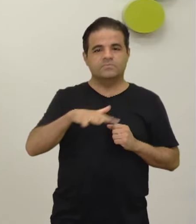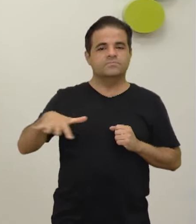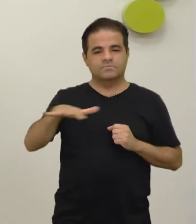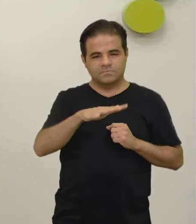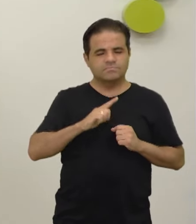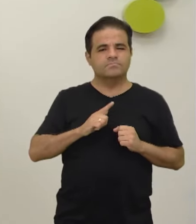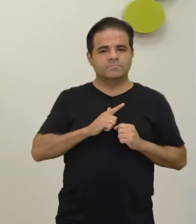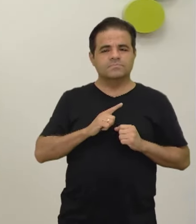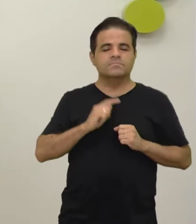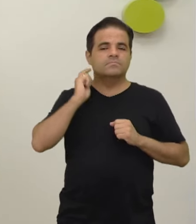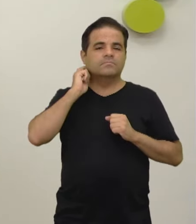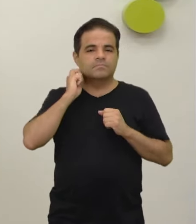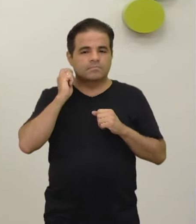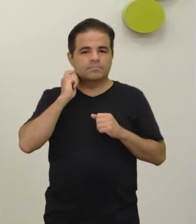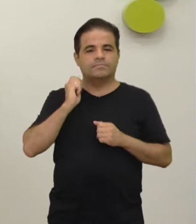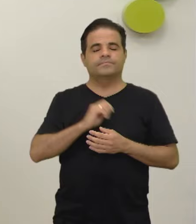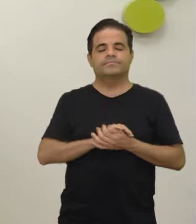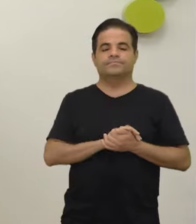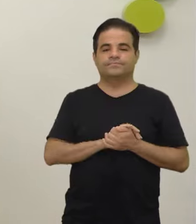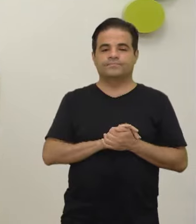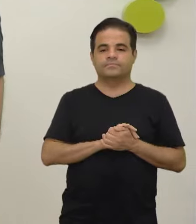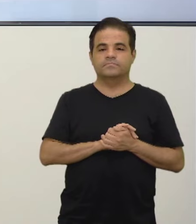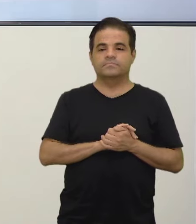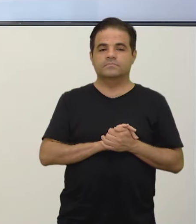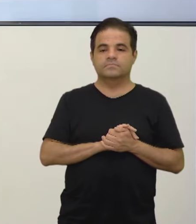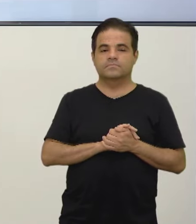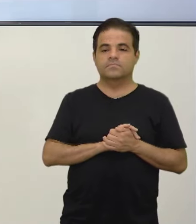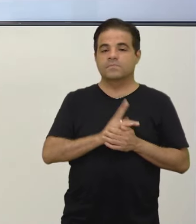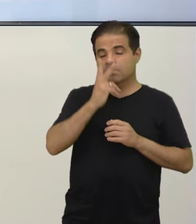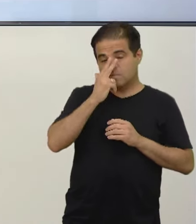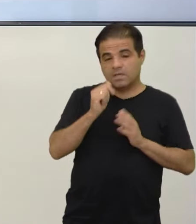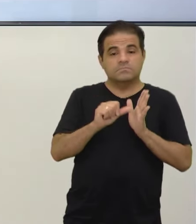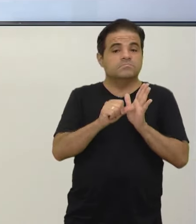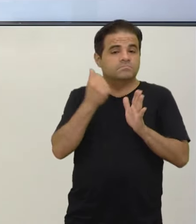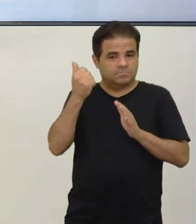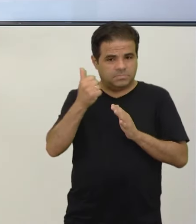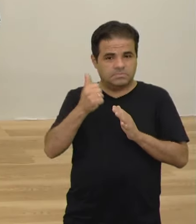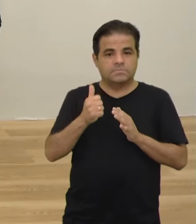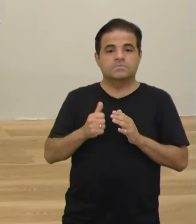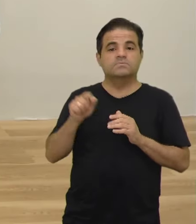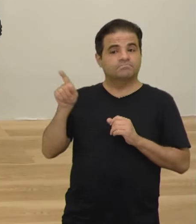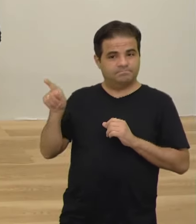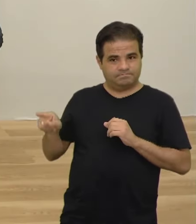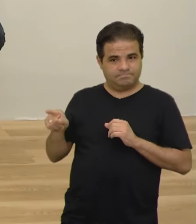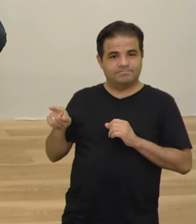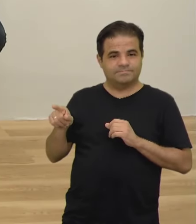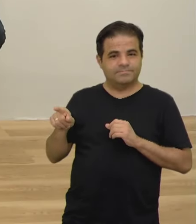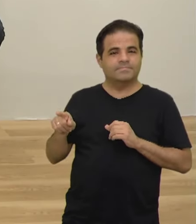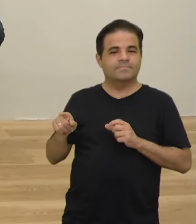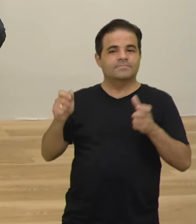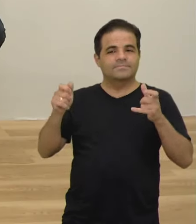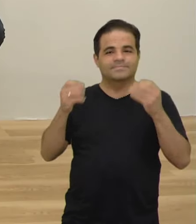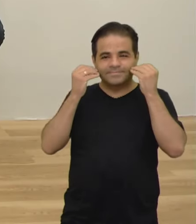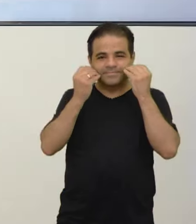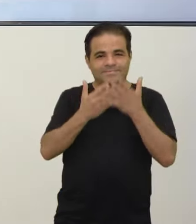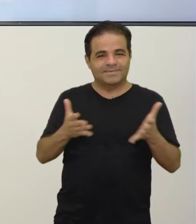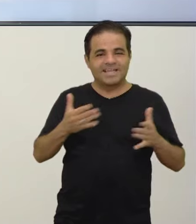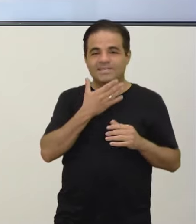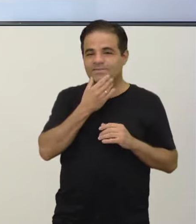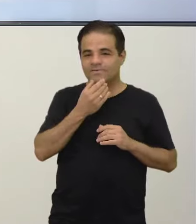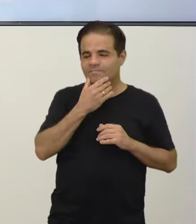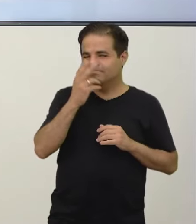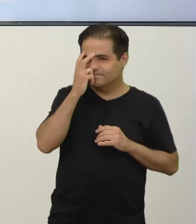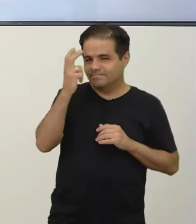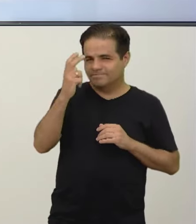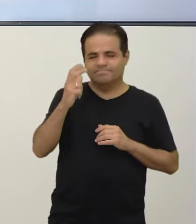cultiva e que são muito profundos. Eu acho que, primeiro, esse homem é um gênio, Eu queria deixar isso registrado. E a segunda coisa é que, assim,